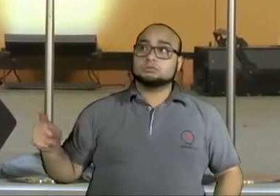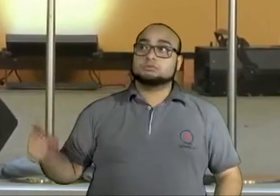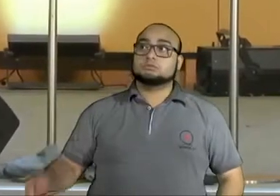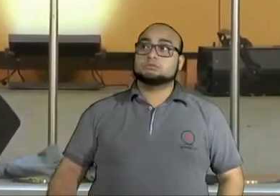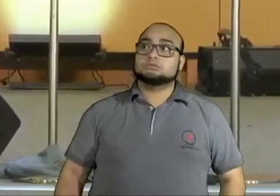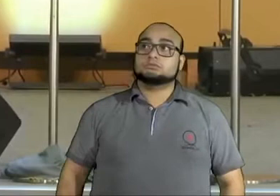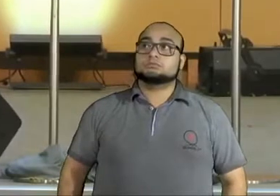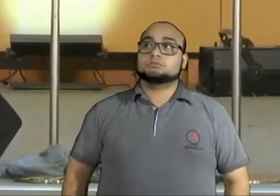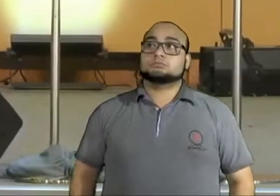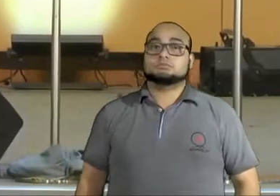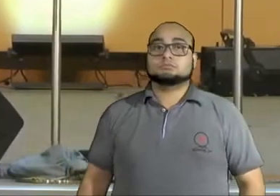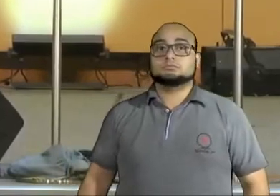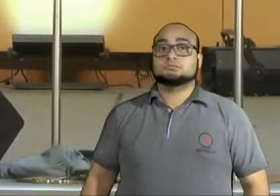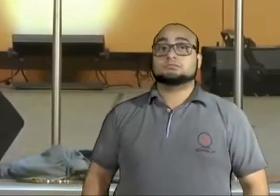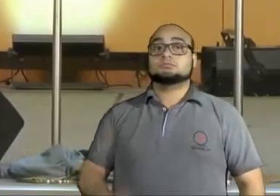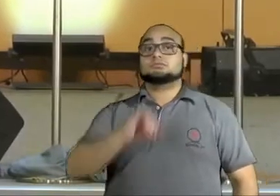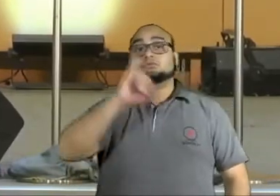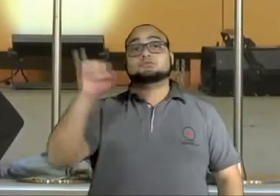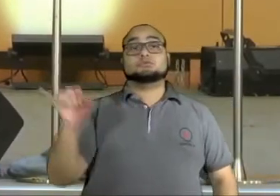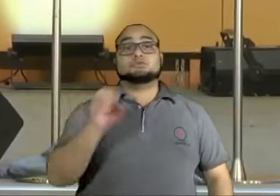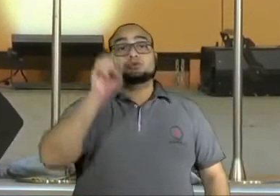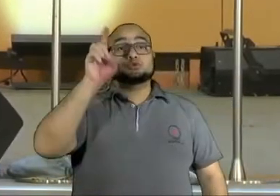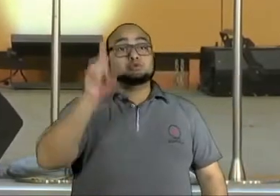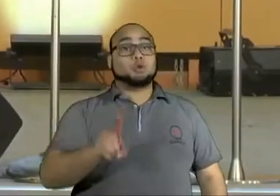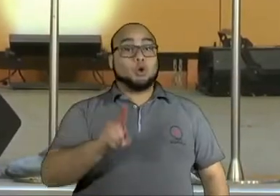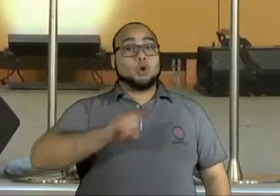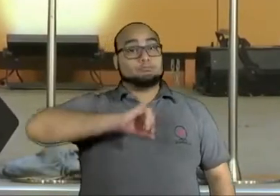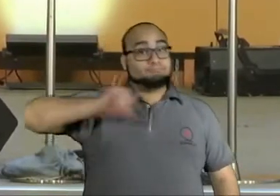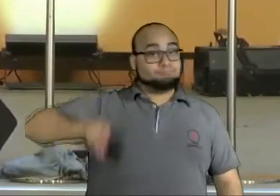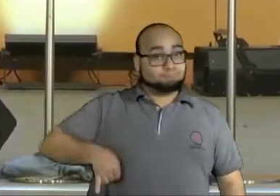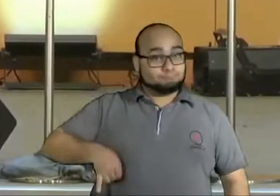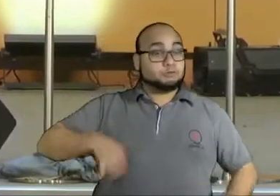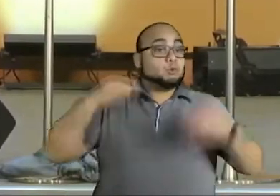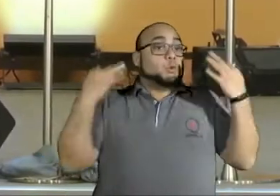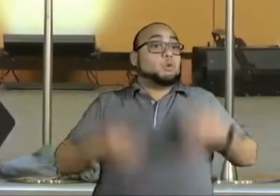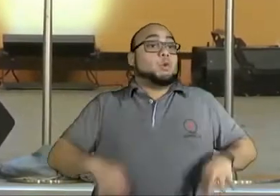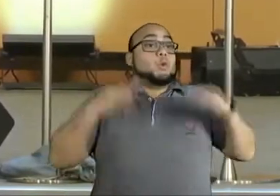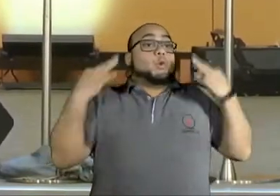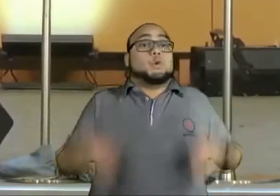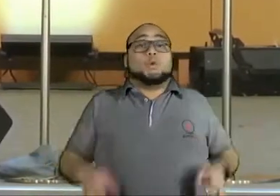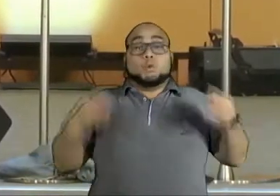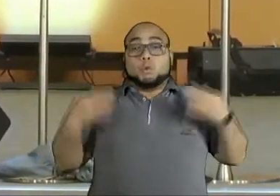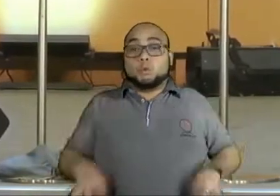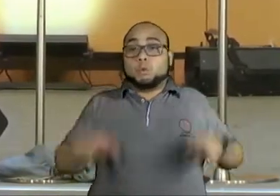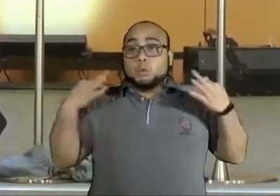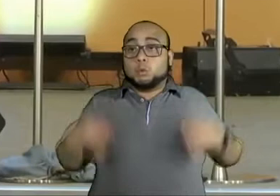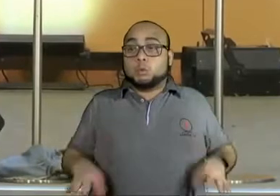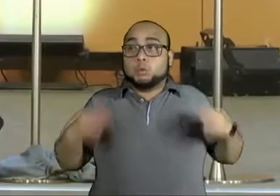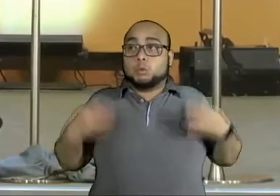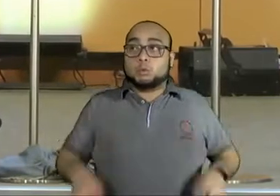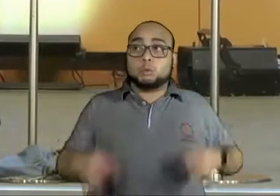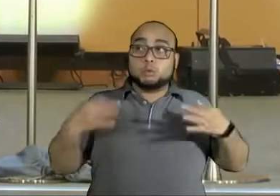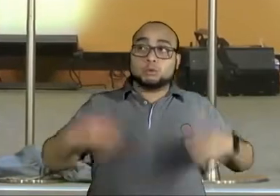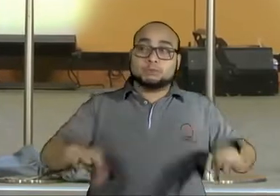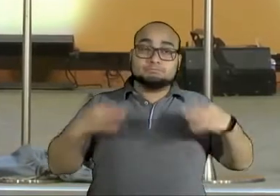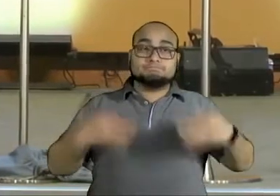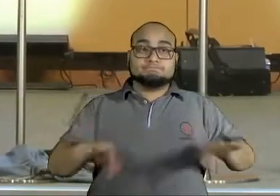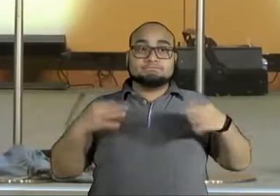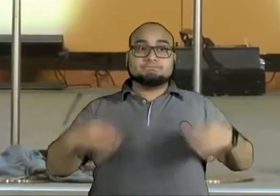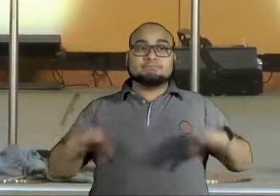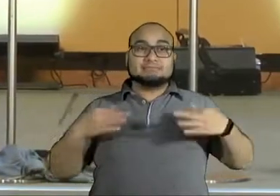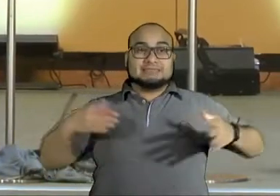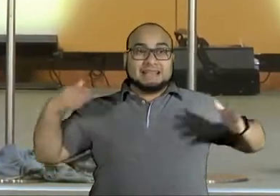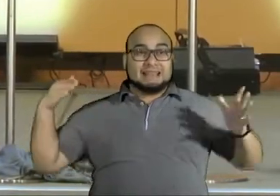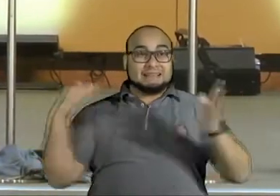Jó só sentia dor. Úlceras que perfuravam a carne e pegavam até os ossos. Ele não gastou